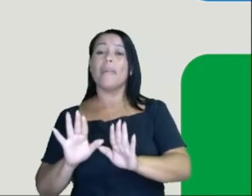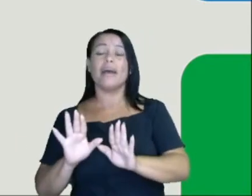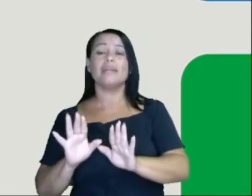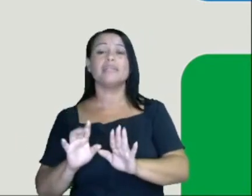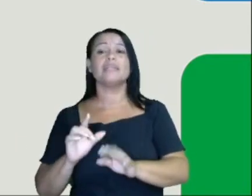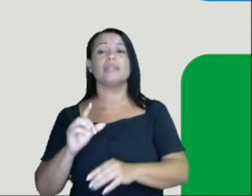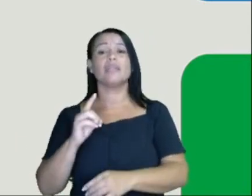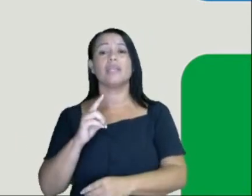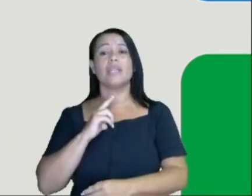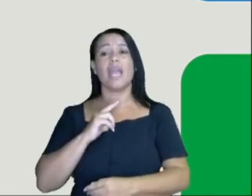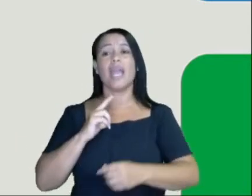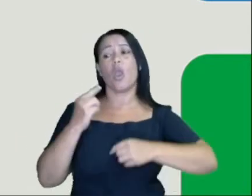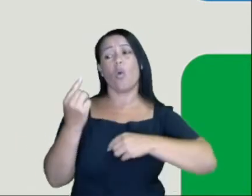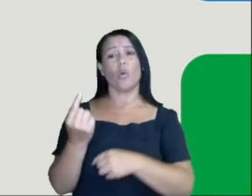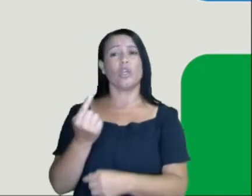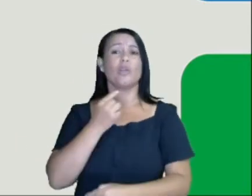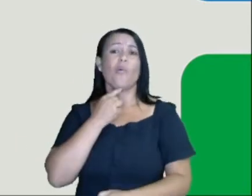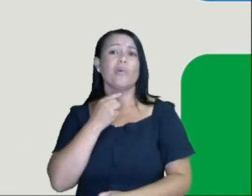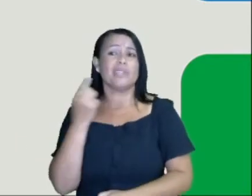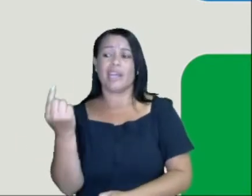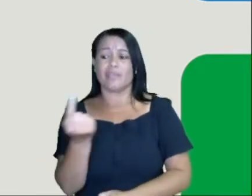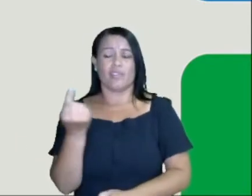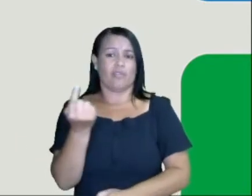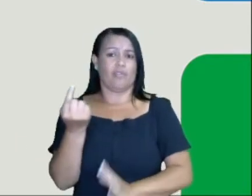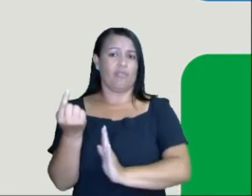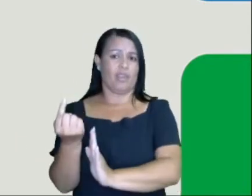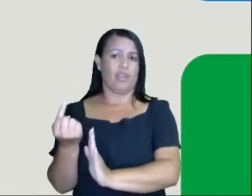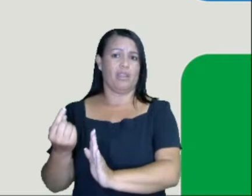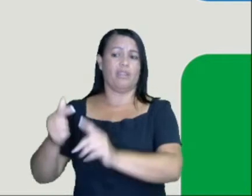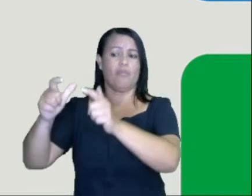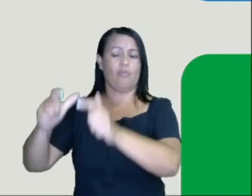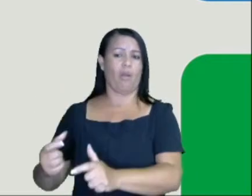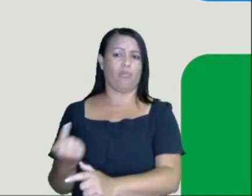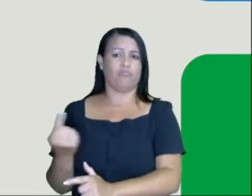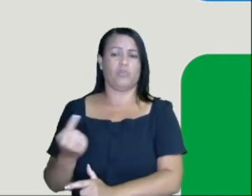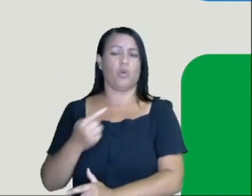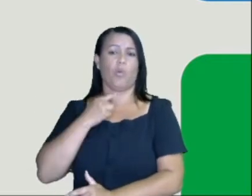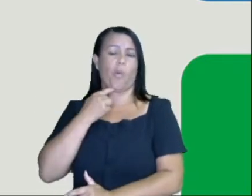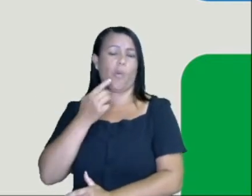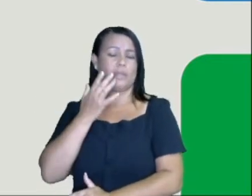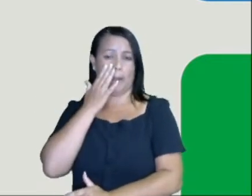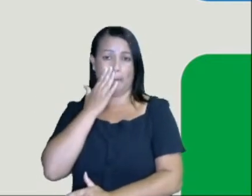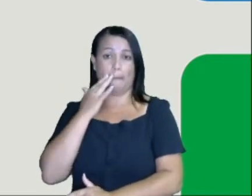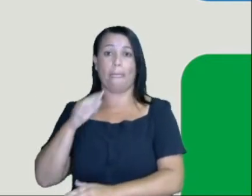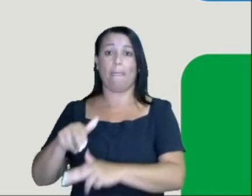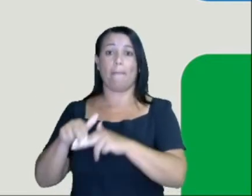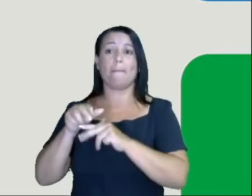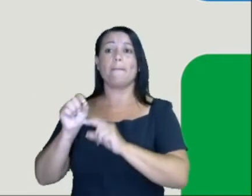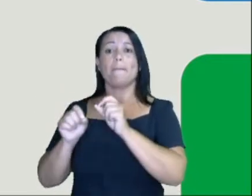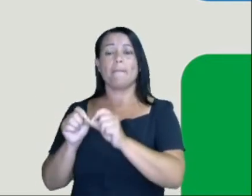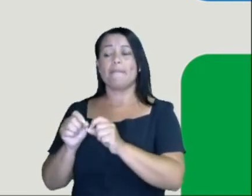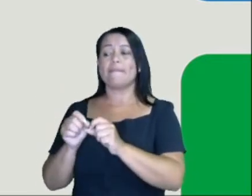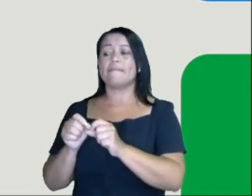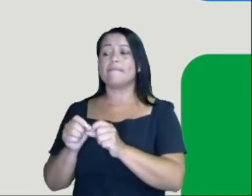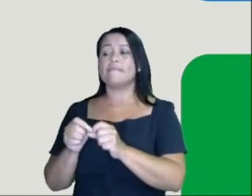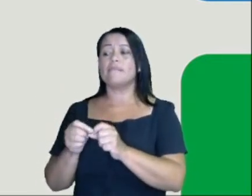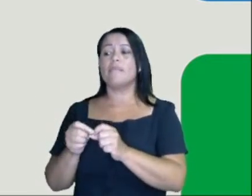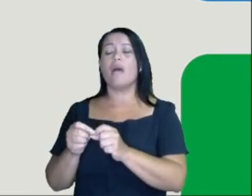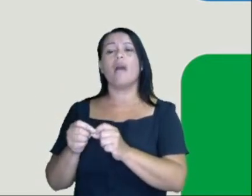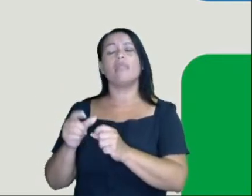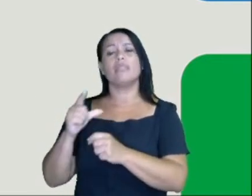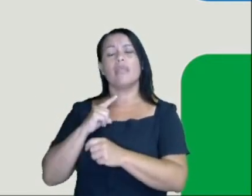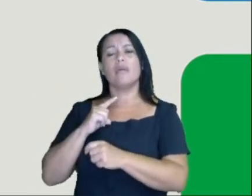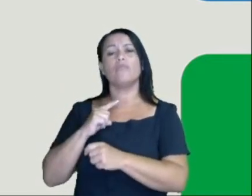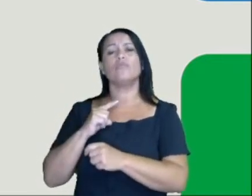capaz de viver isoladamente naquele local. Nesse caso, há uma relação